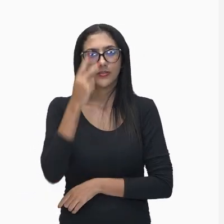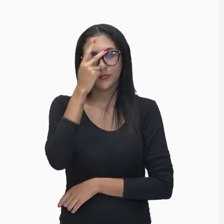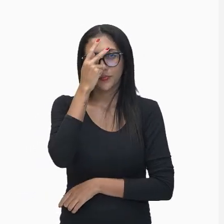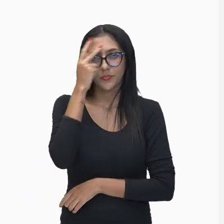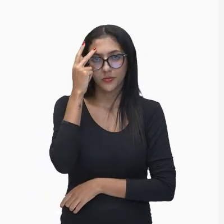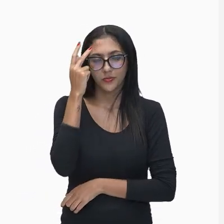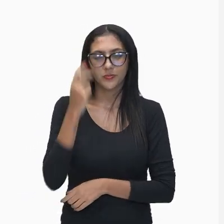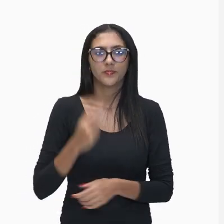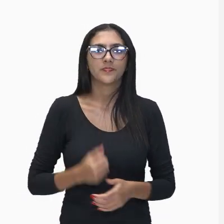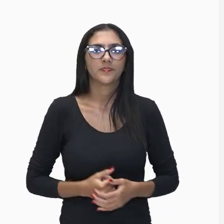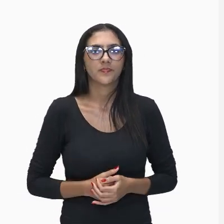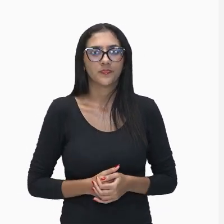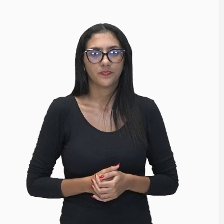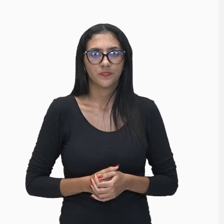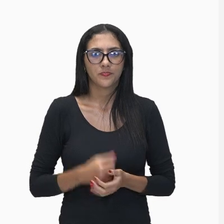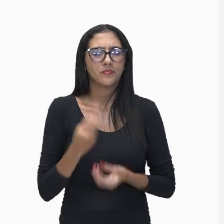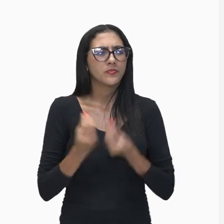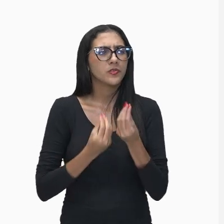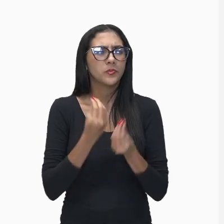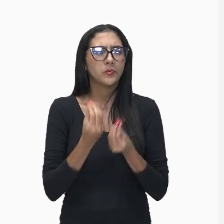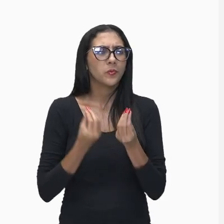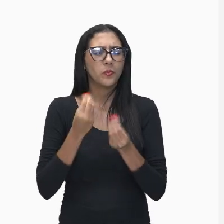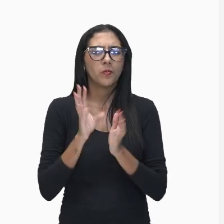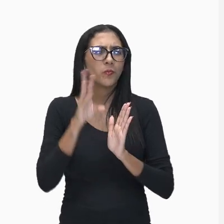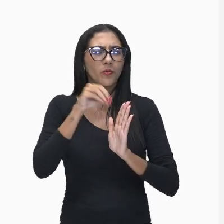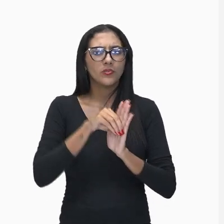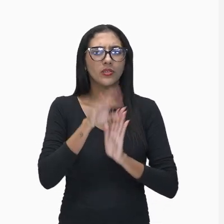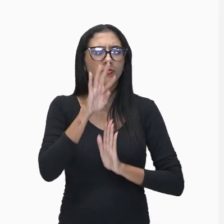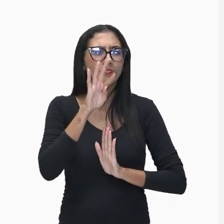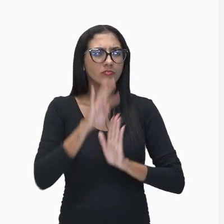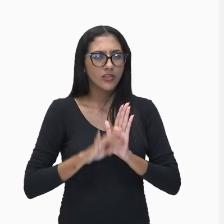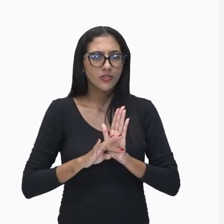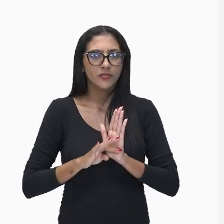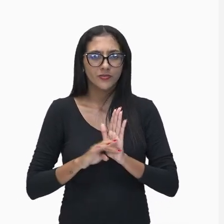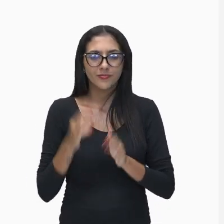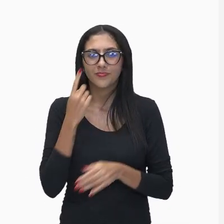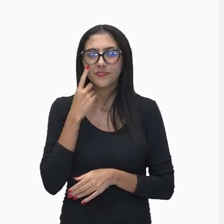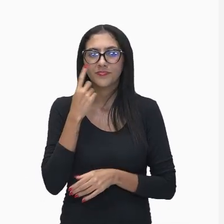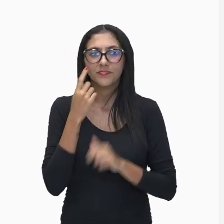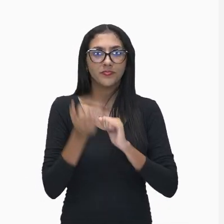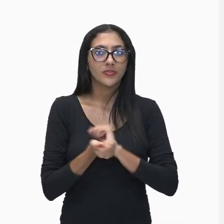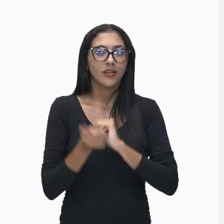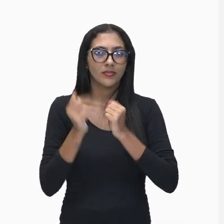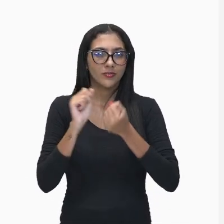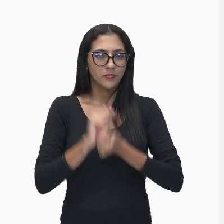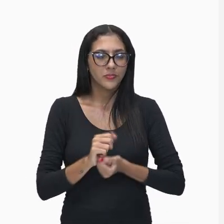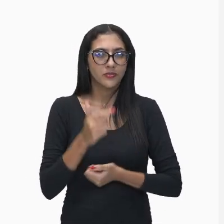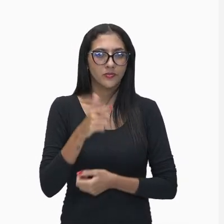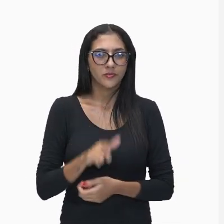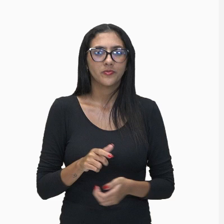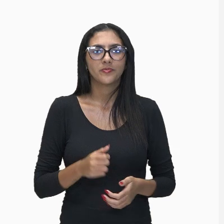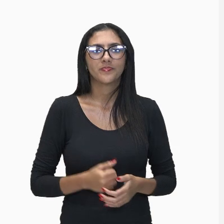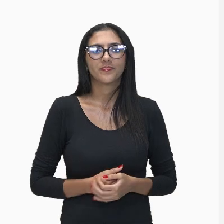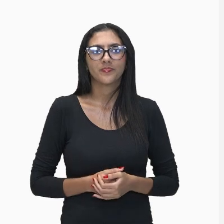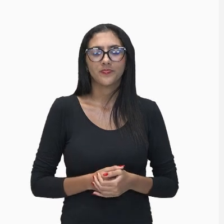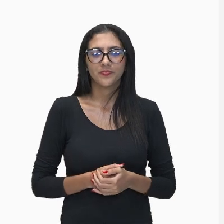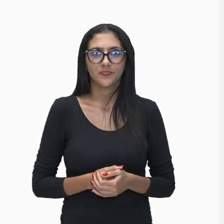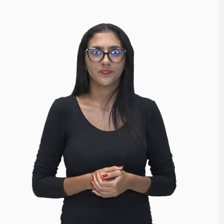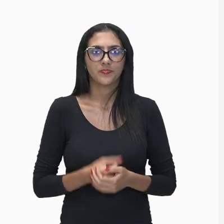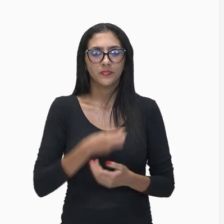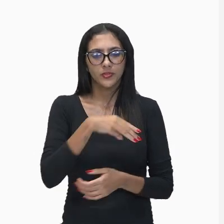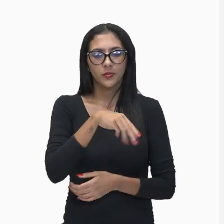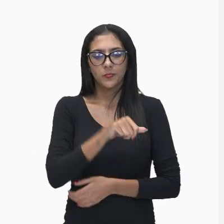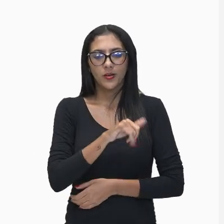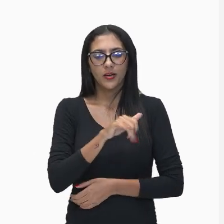singular. E como fica aquele enunciado de acordo com a norma, trazendo ele mais uma vez, mais de 100 mil pessoas